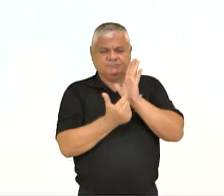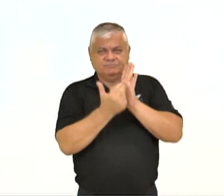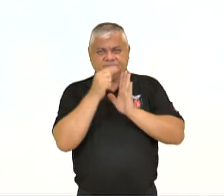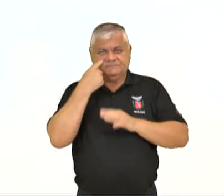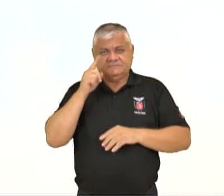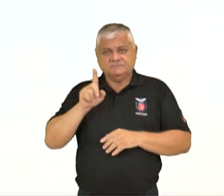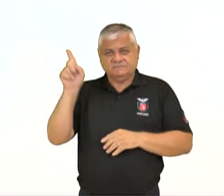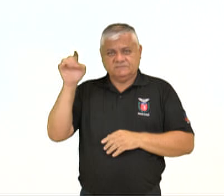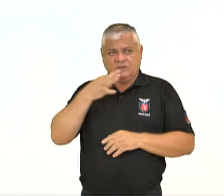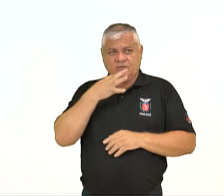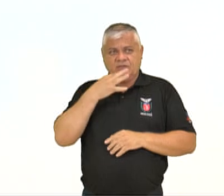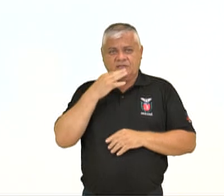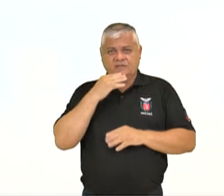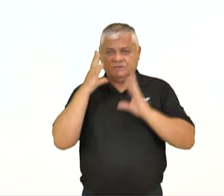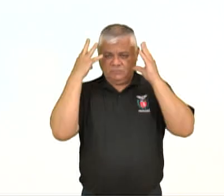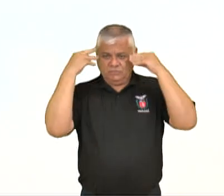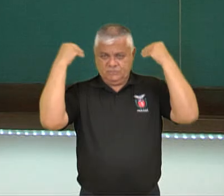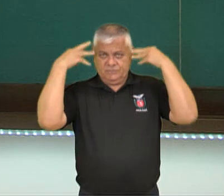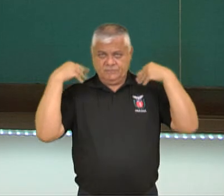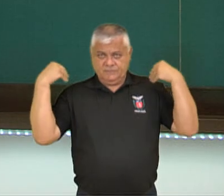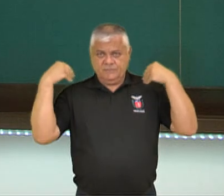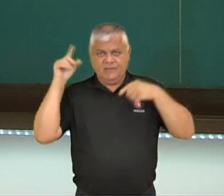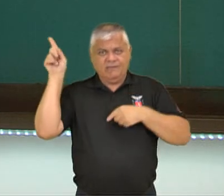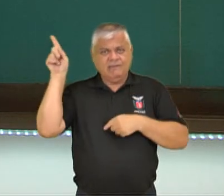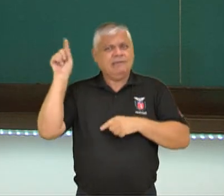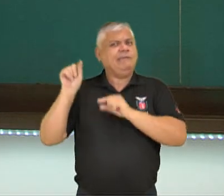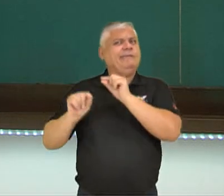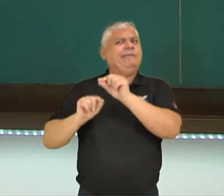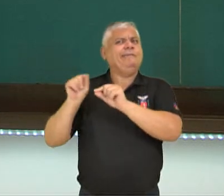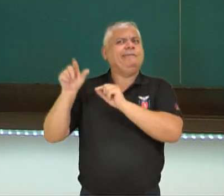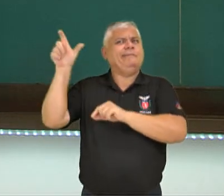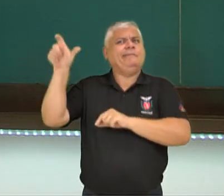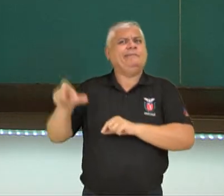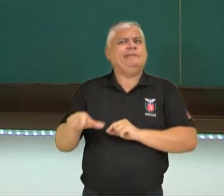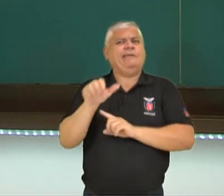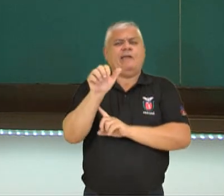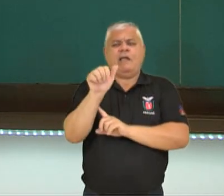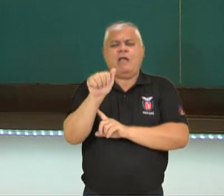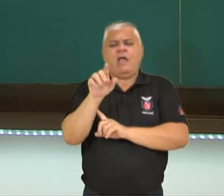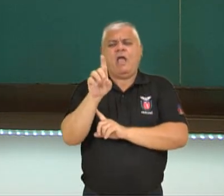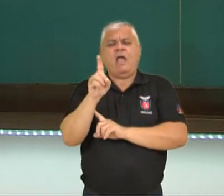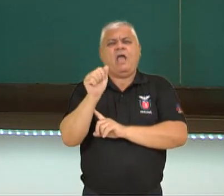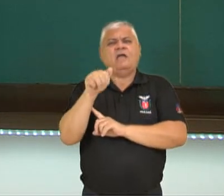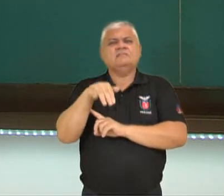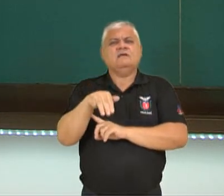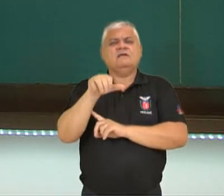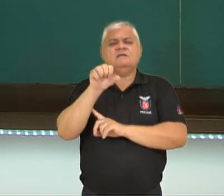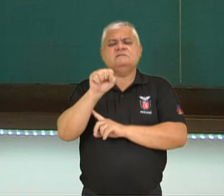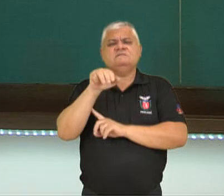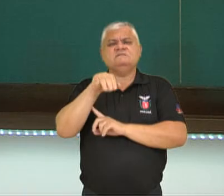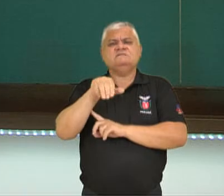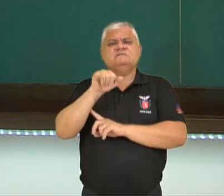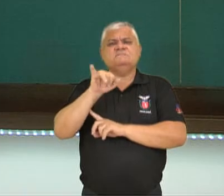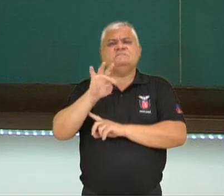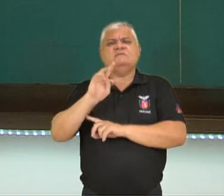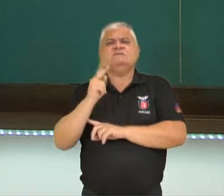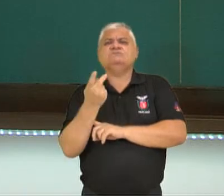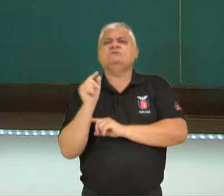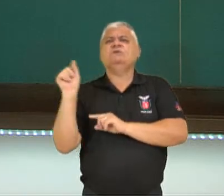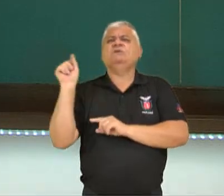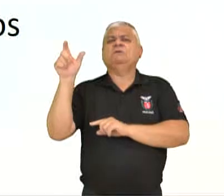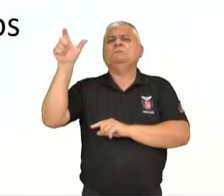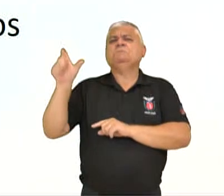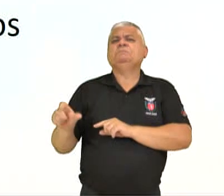Smith e nós vamos então tentar descobrir quem foi Adam Smith, por que se fala tanto nesse indivíduo.